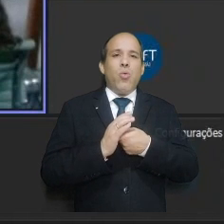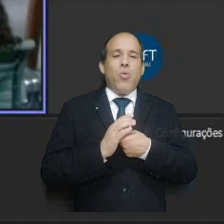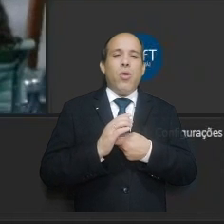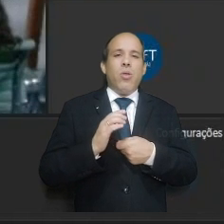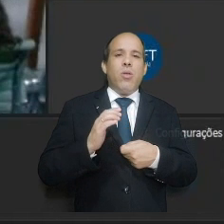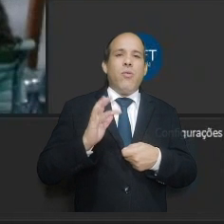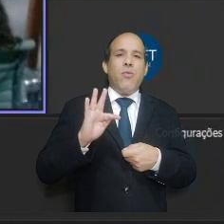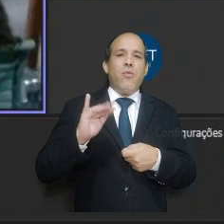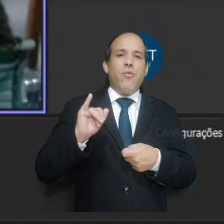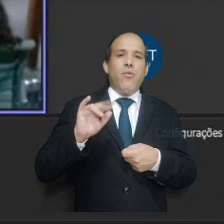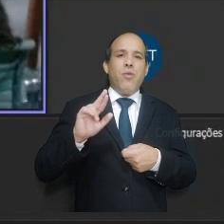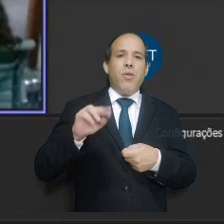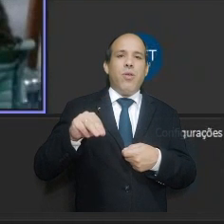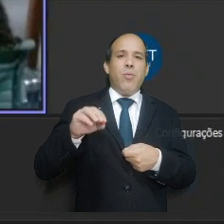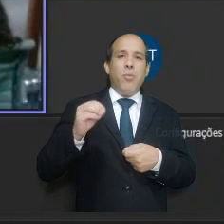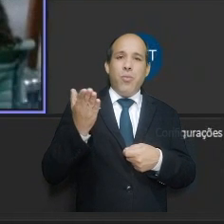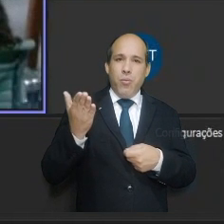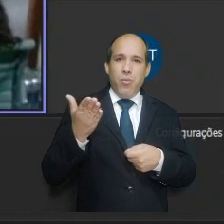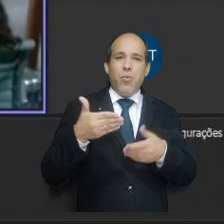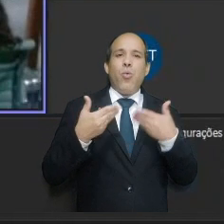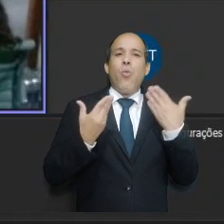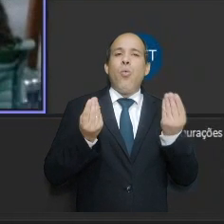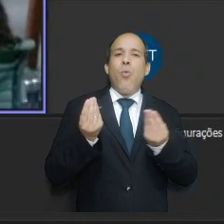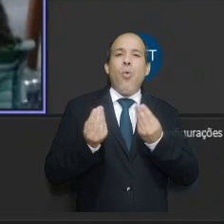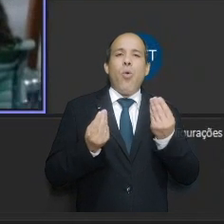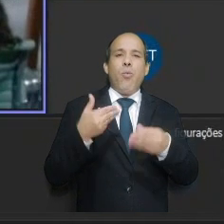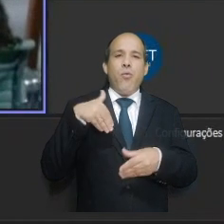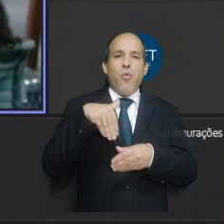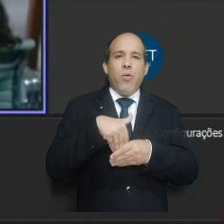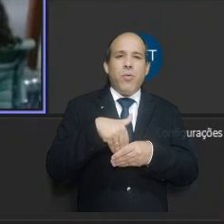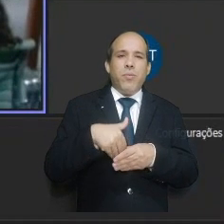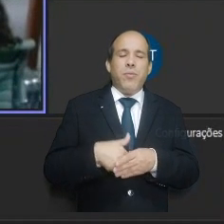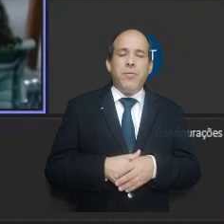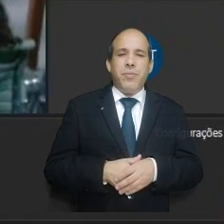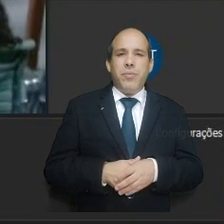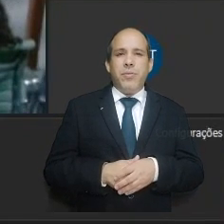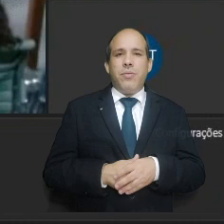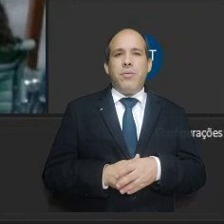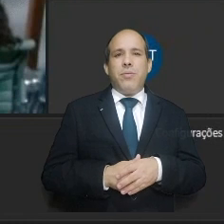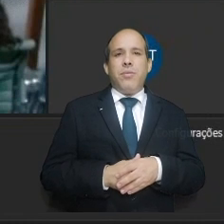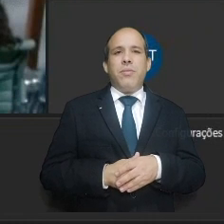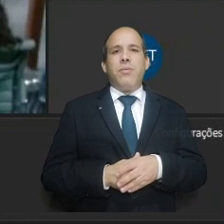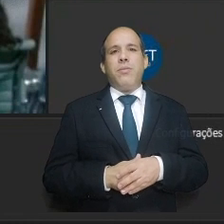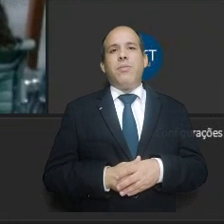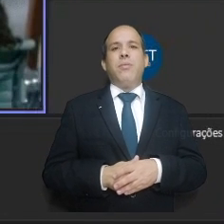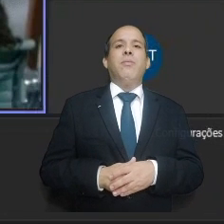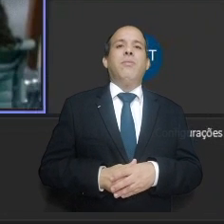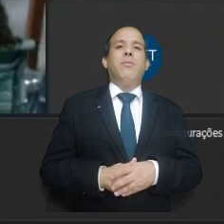autora. O desembargador Firmo, então, traz a julgamento. Com a palavra, desembargador Firmo, por gentileza.